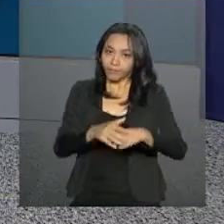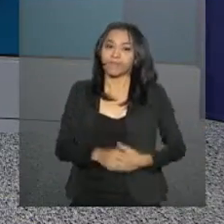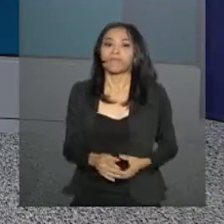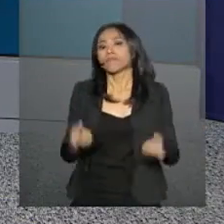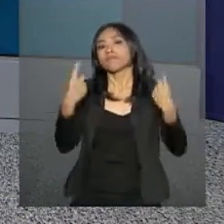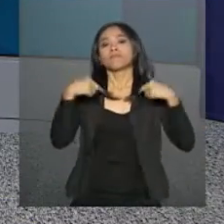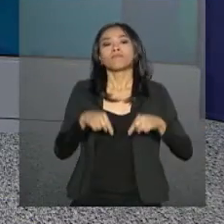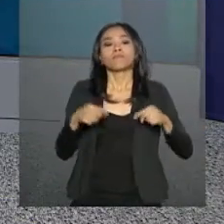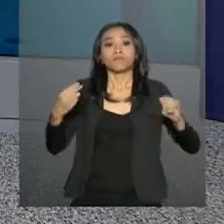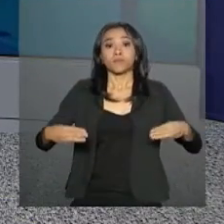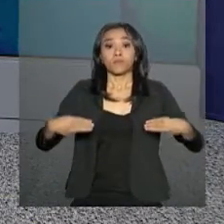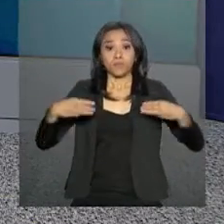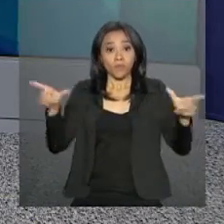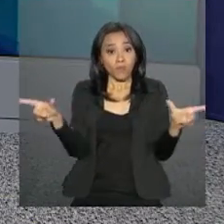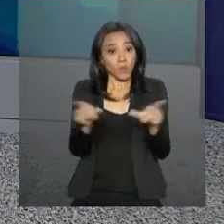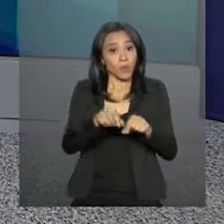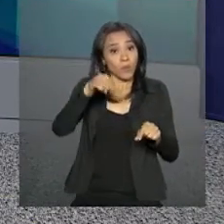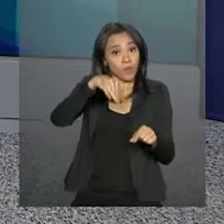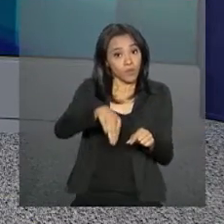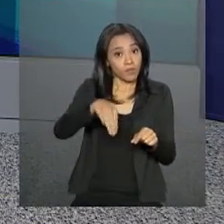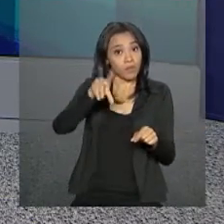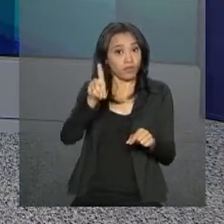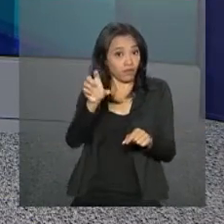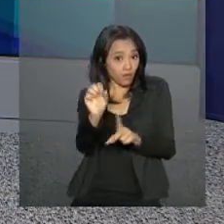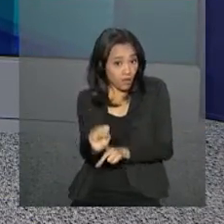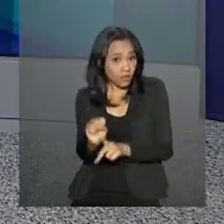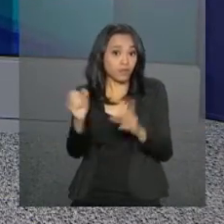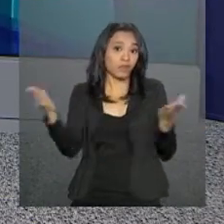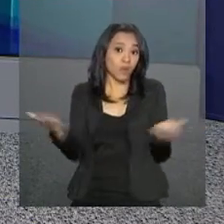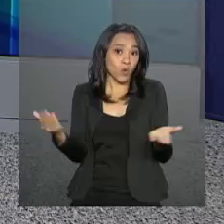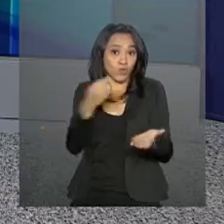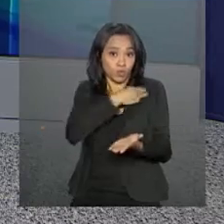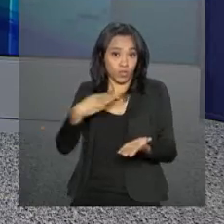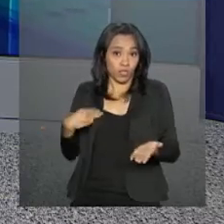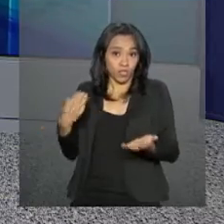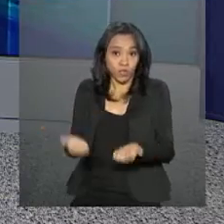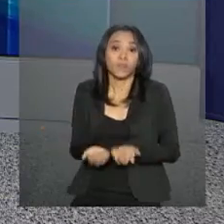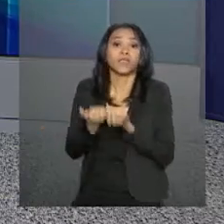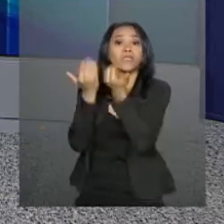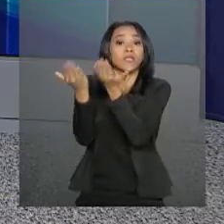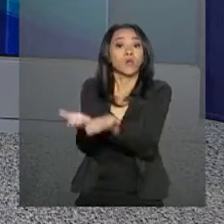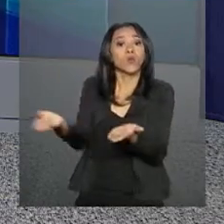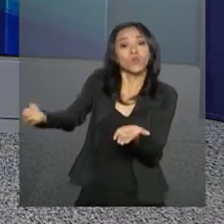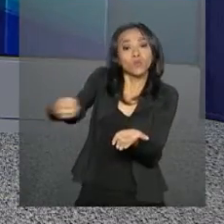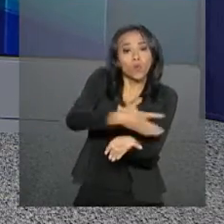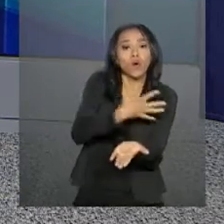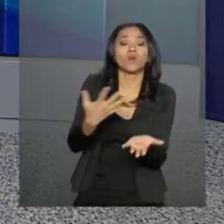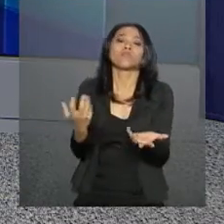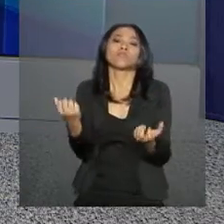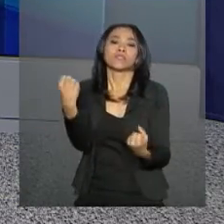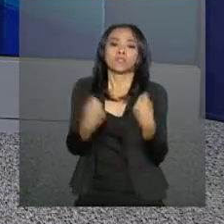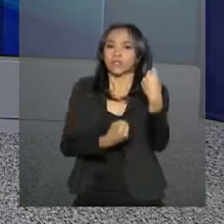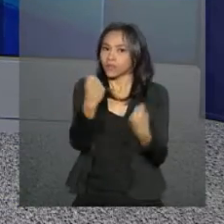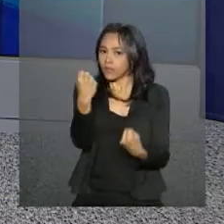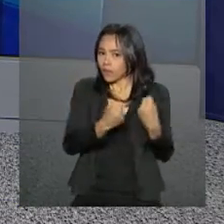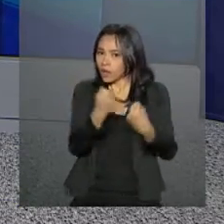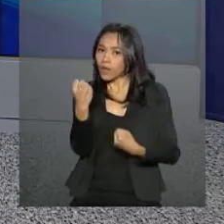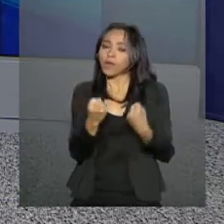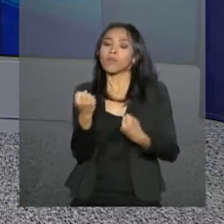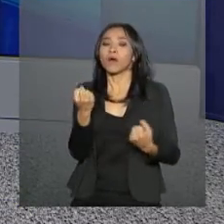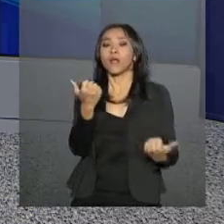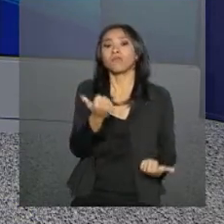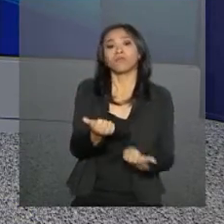ministro do desenvolvimento social alberto beltrame entregou hoje no rio de janeiro novos veículos para atender a rede de proteção social